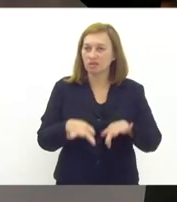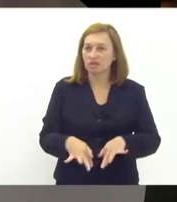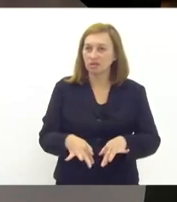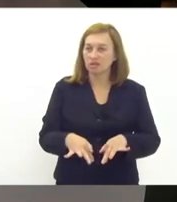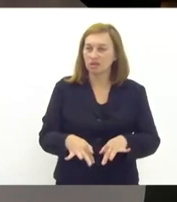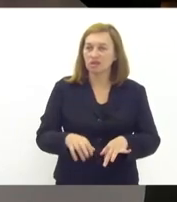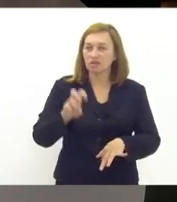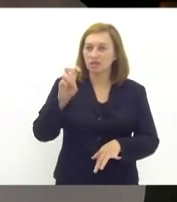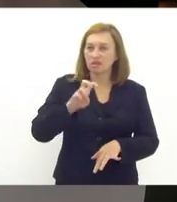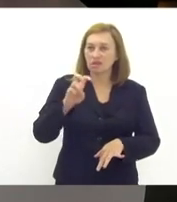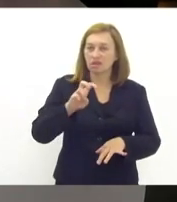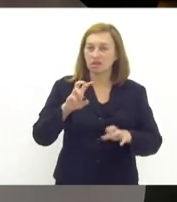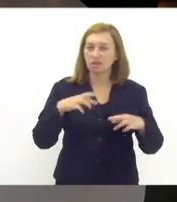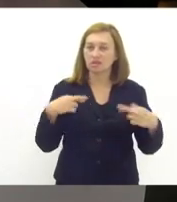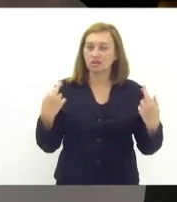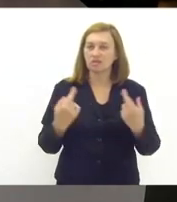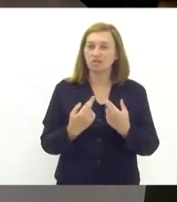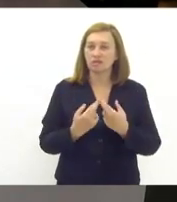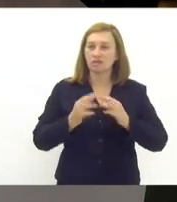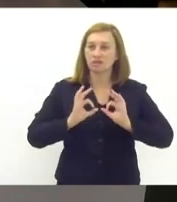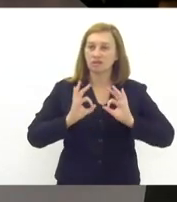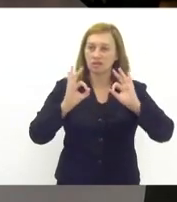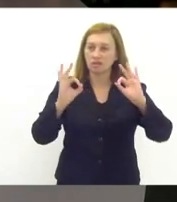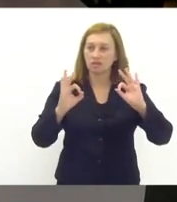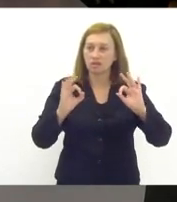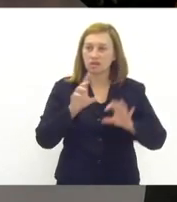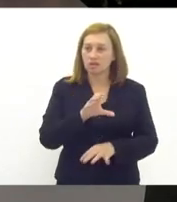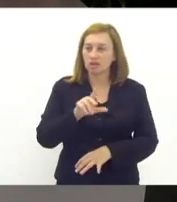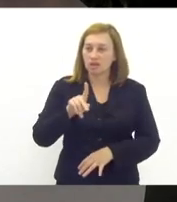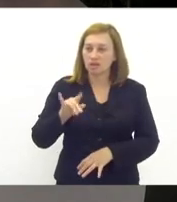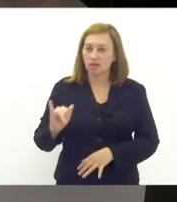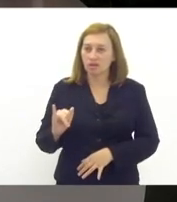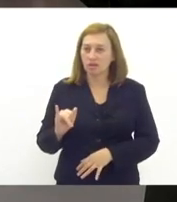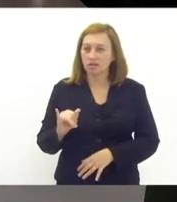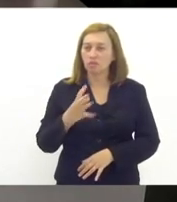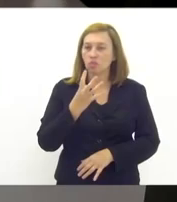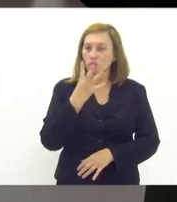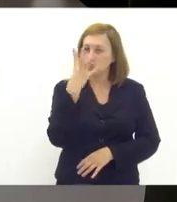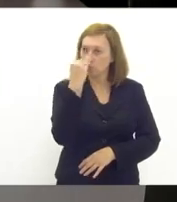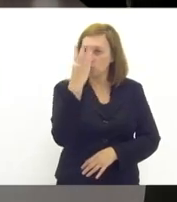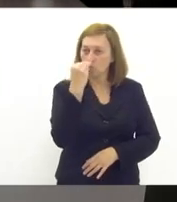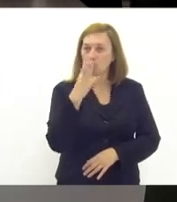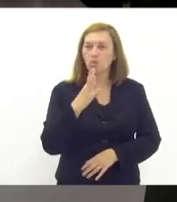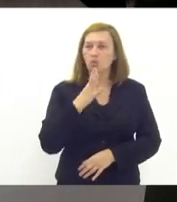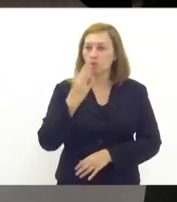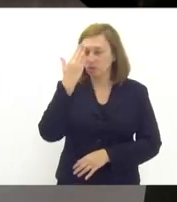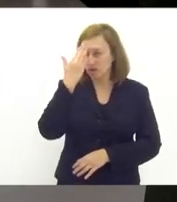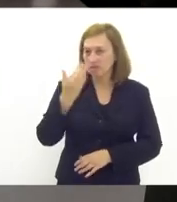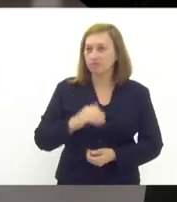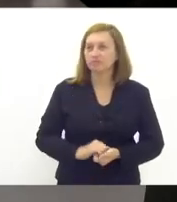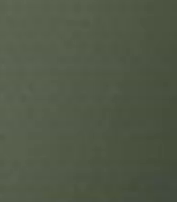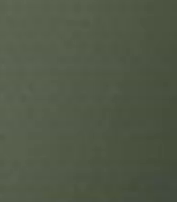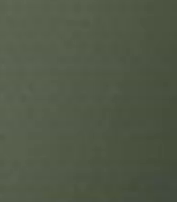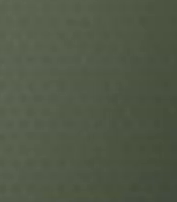a quinta reunião ordinária da CPI do reconhecimento fotográfico. Muito obrigada.